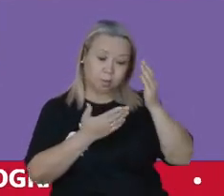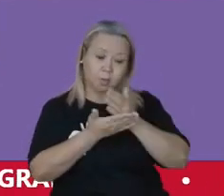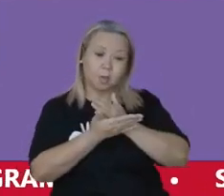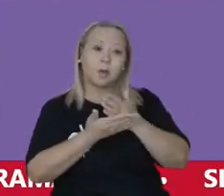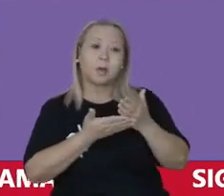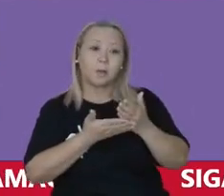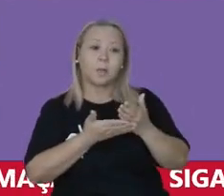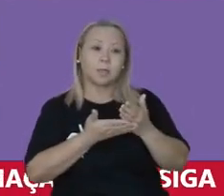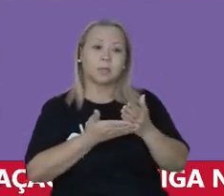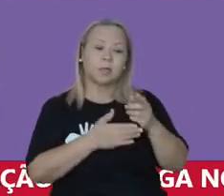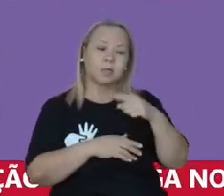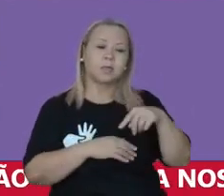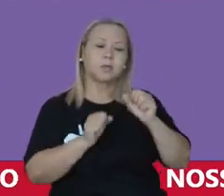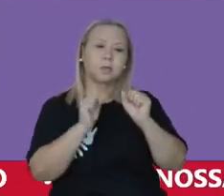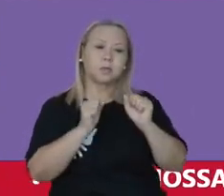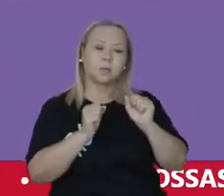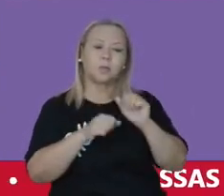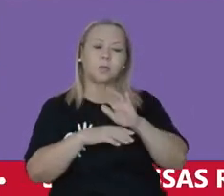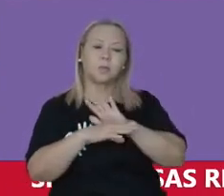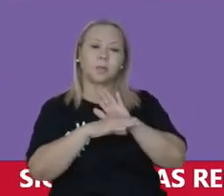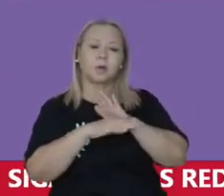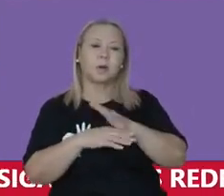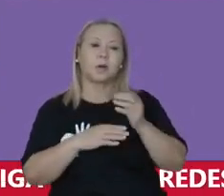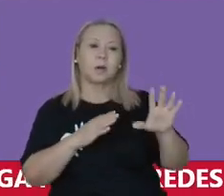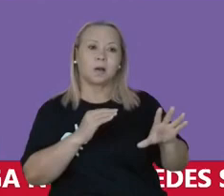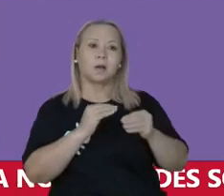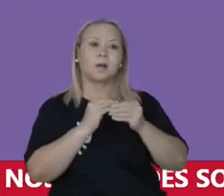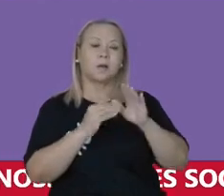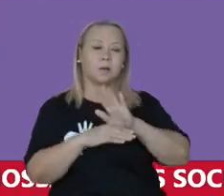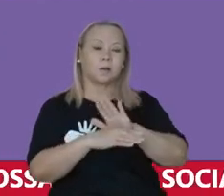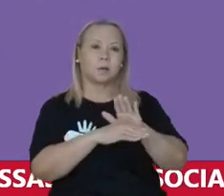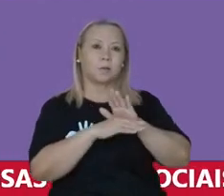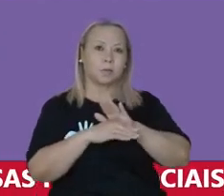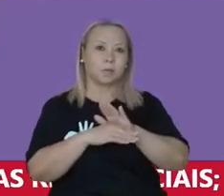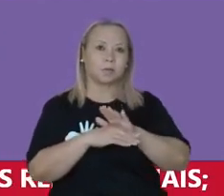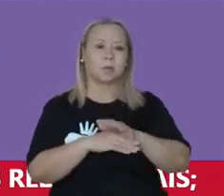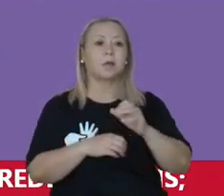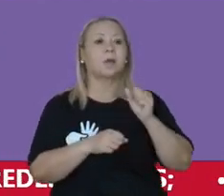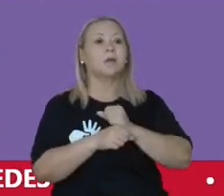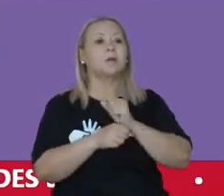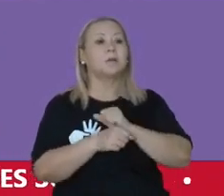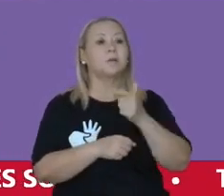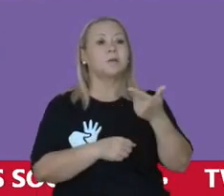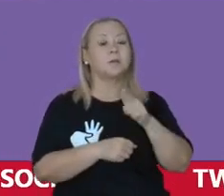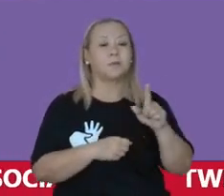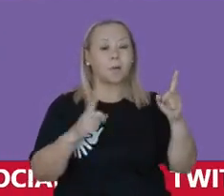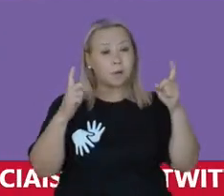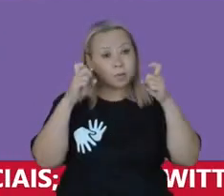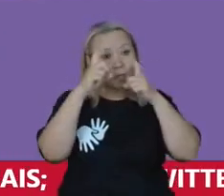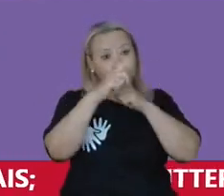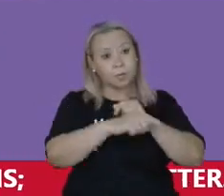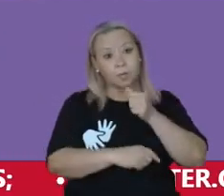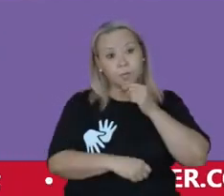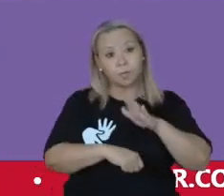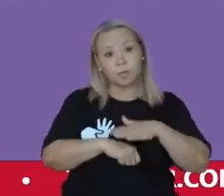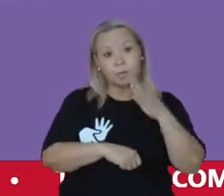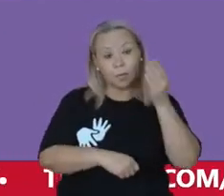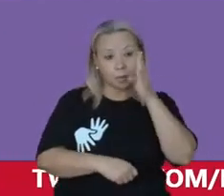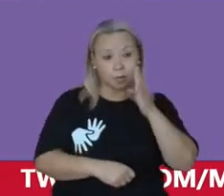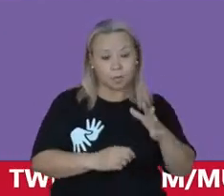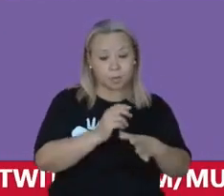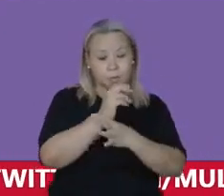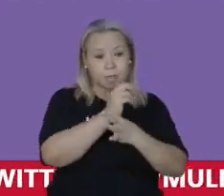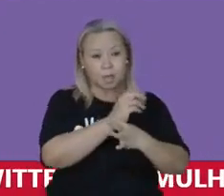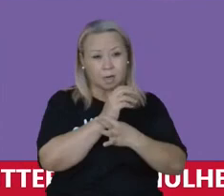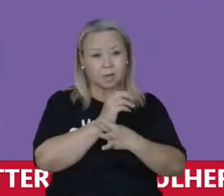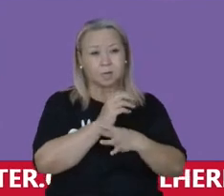daí ser de acordo com a contribuição. Então, a gente já estava atrasado nisso e a reforma dificulta ainda mais que o Brasil garanta o